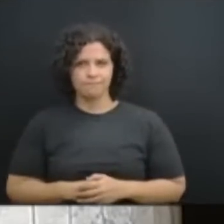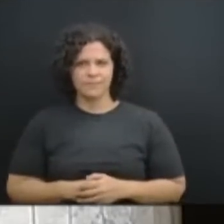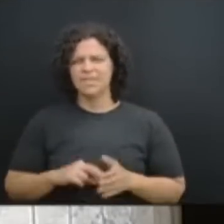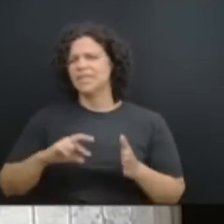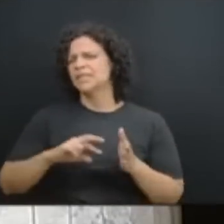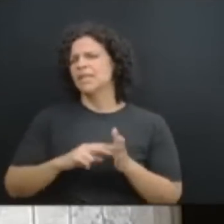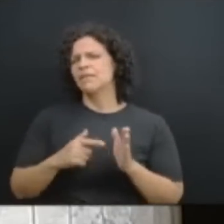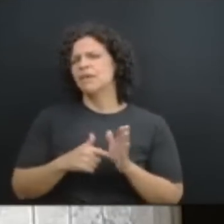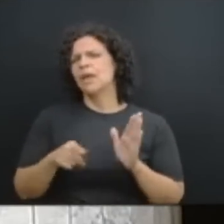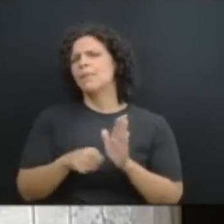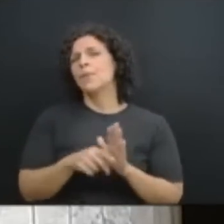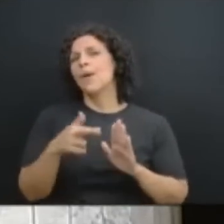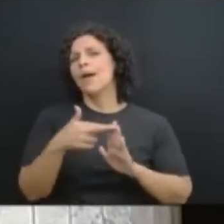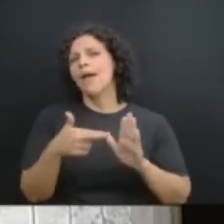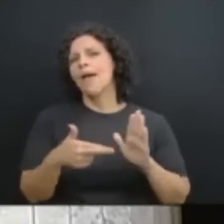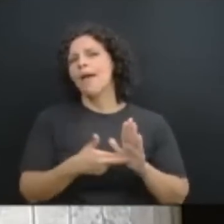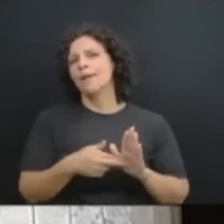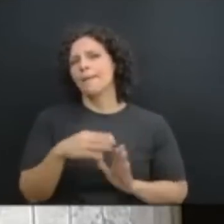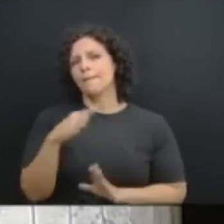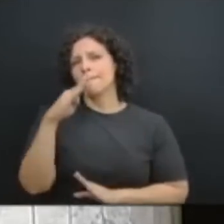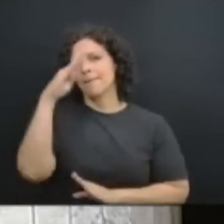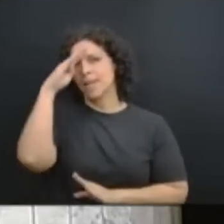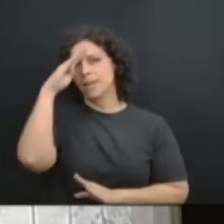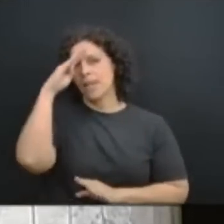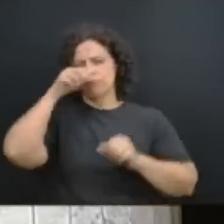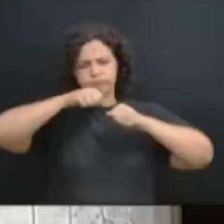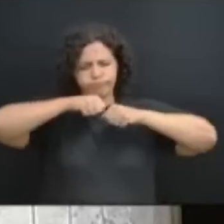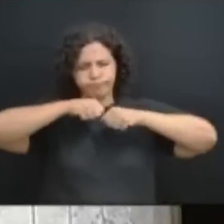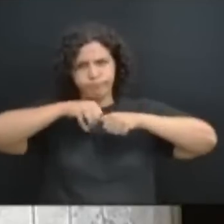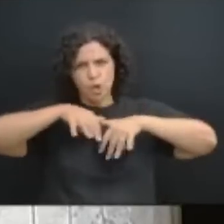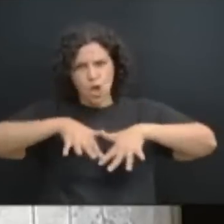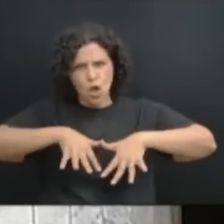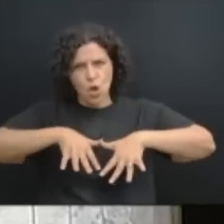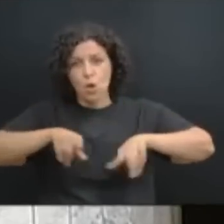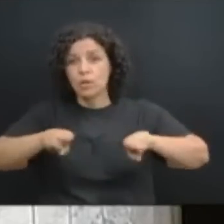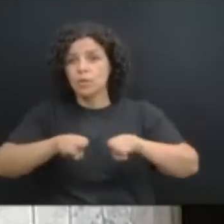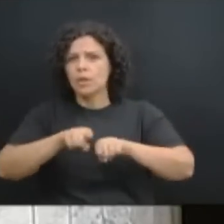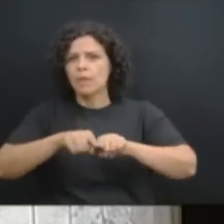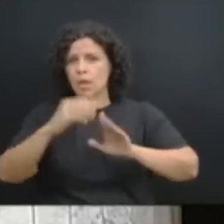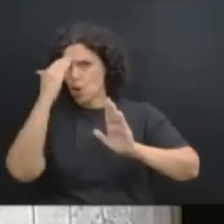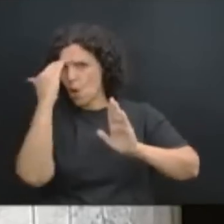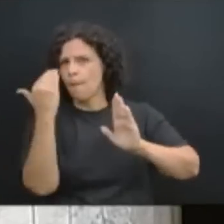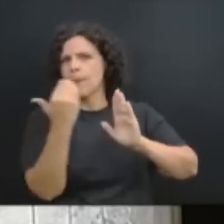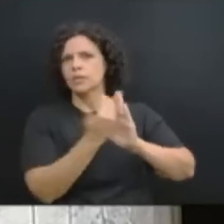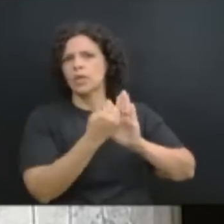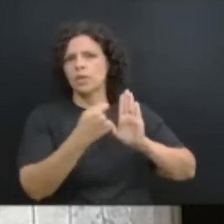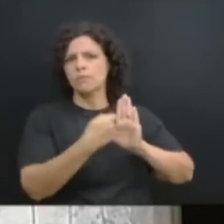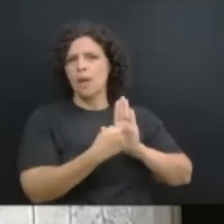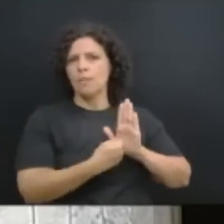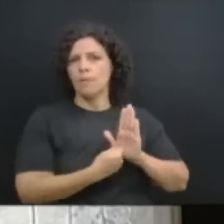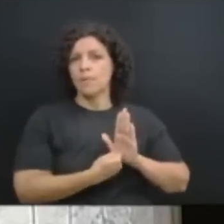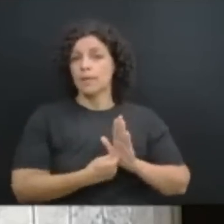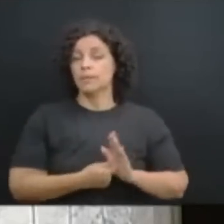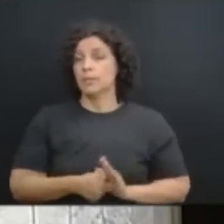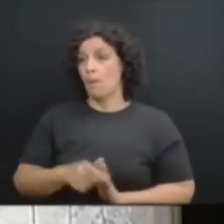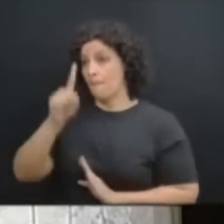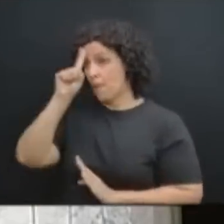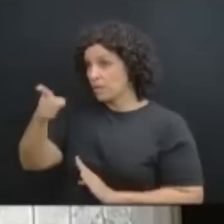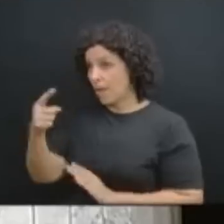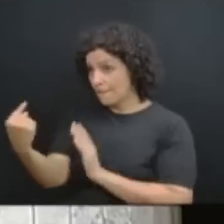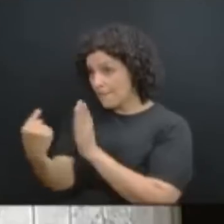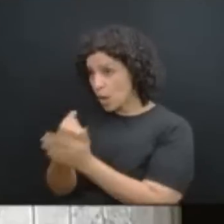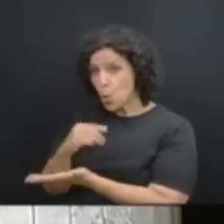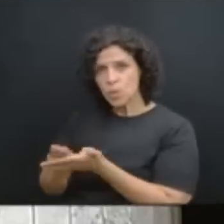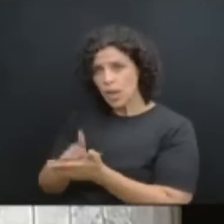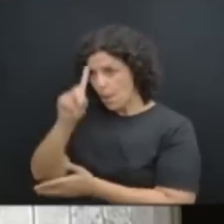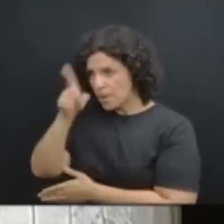Princípio militar da hierarquia e da disciplina. Ordem não se questiona, se